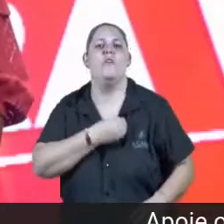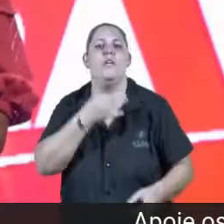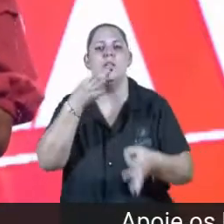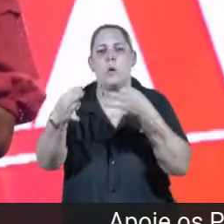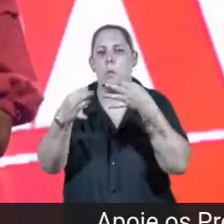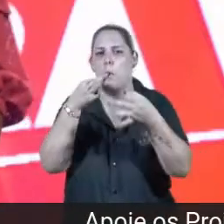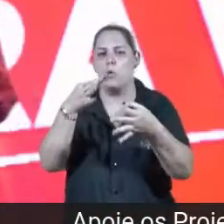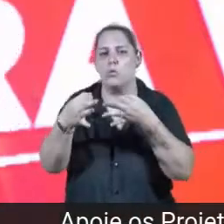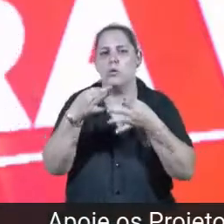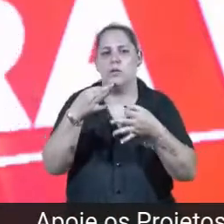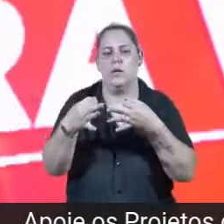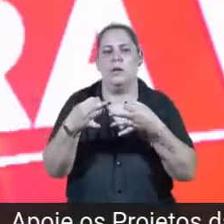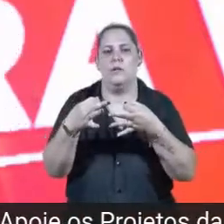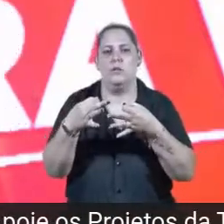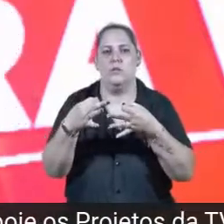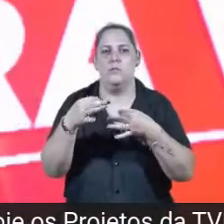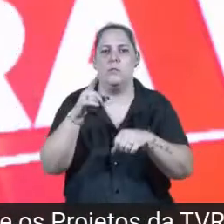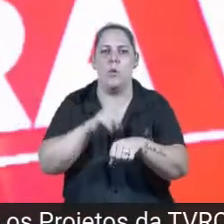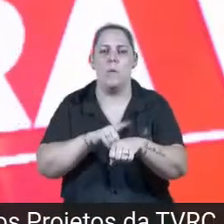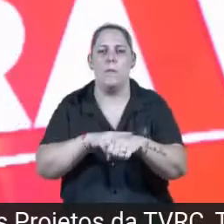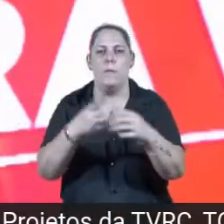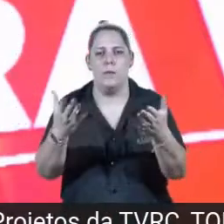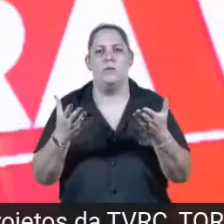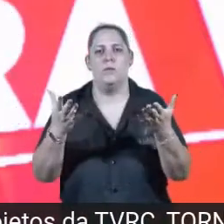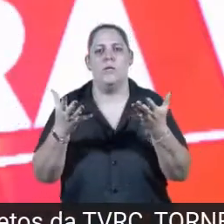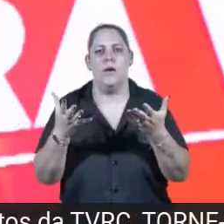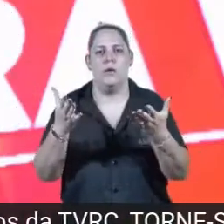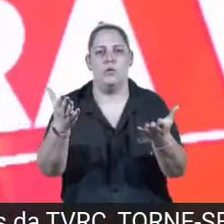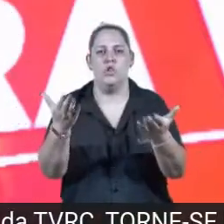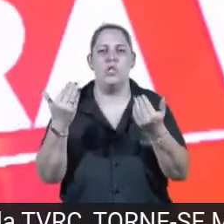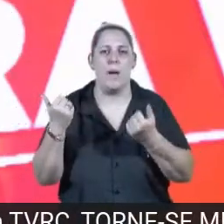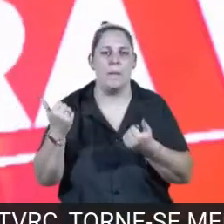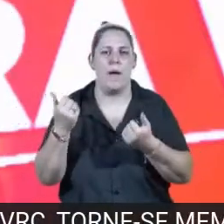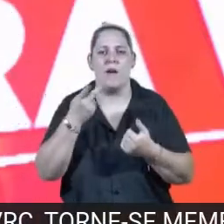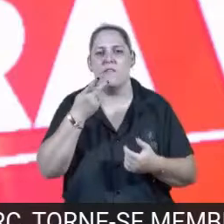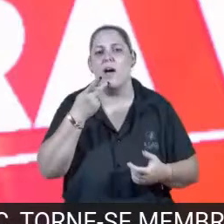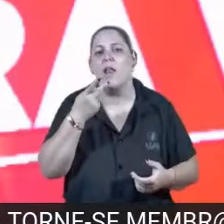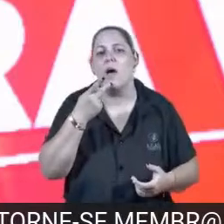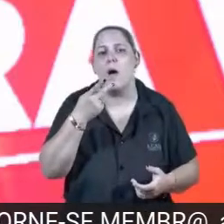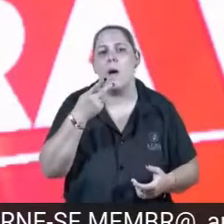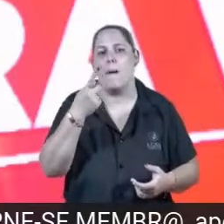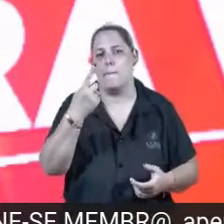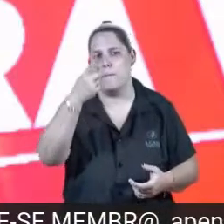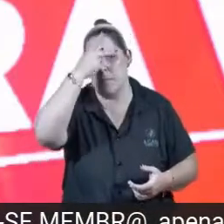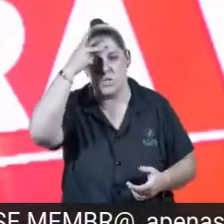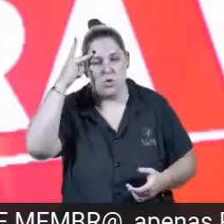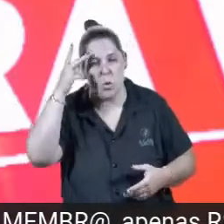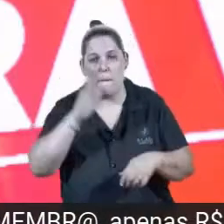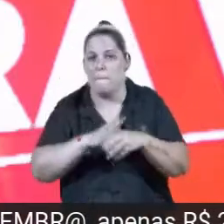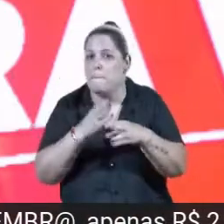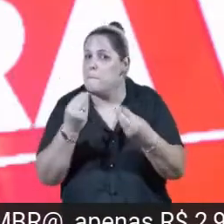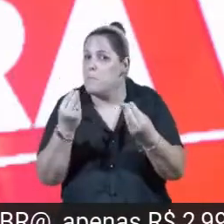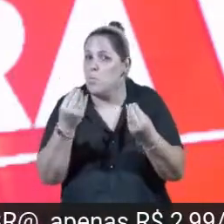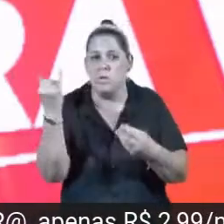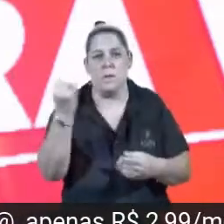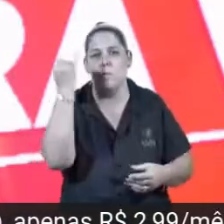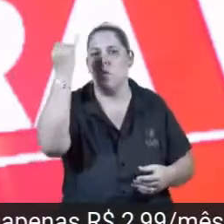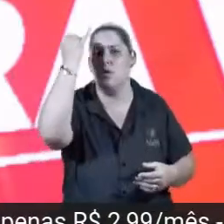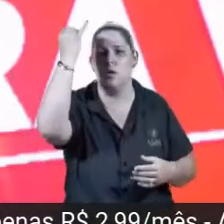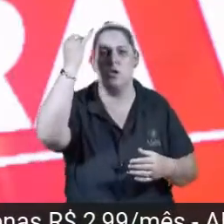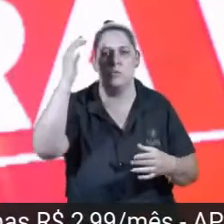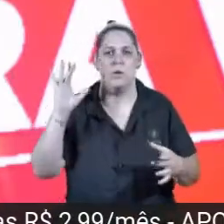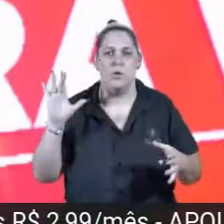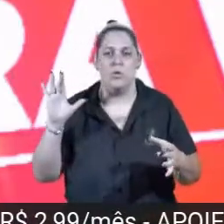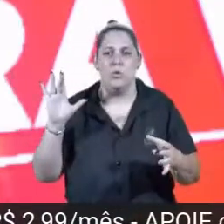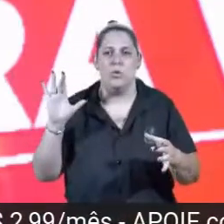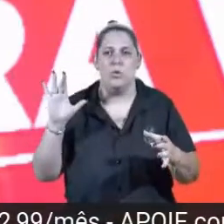oportunidade. E nesse momento eu quero convidar para falar uma pessoa que foi fundamental para esse processo de